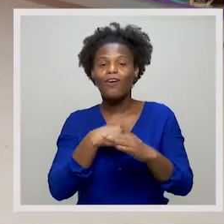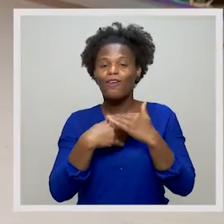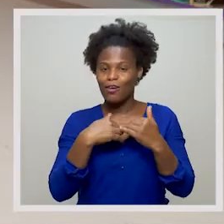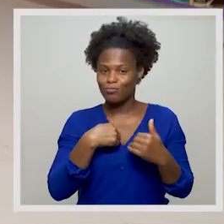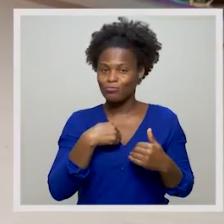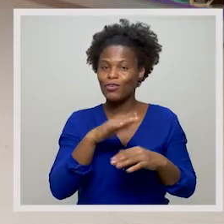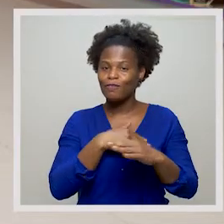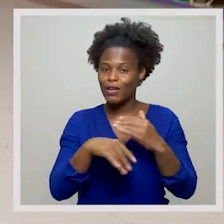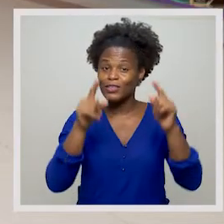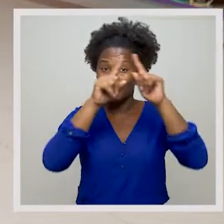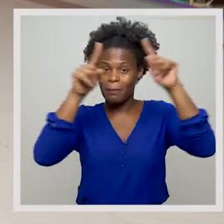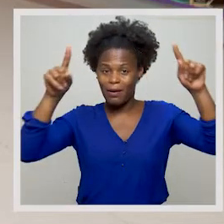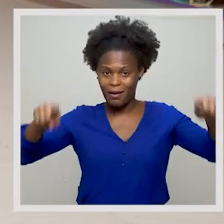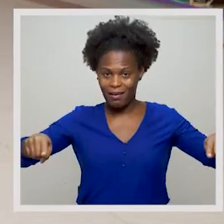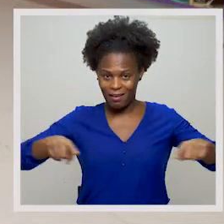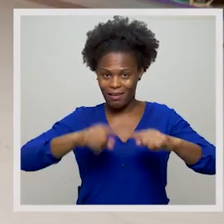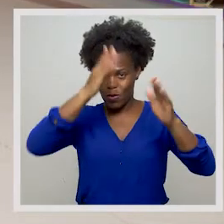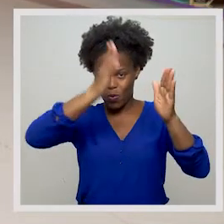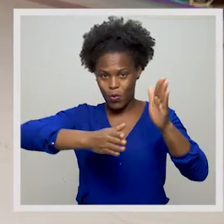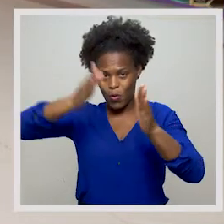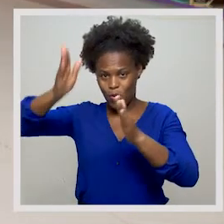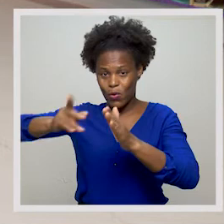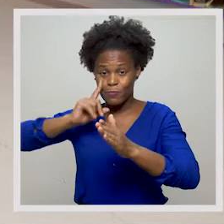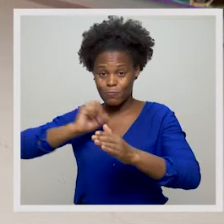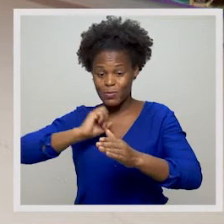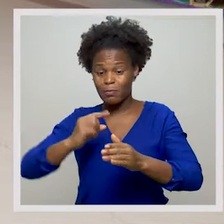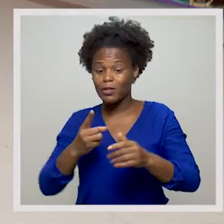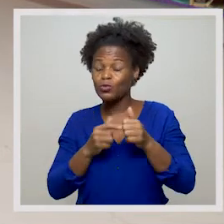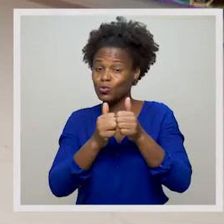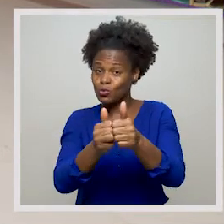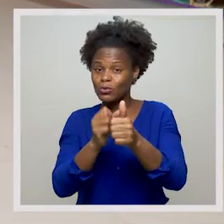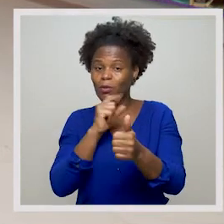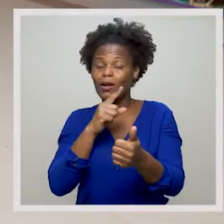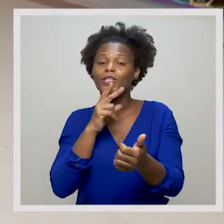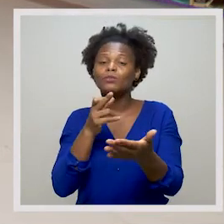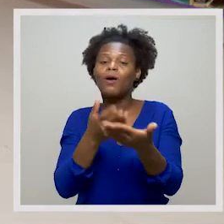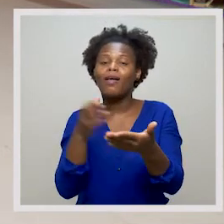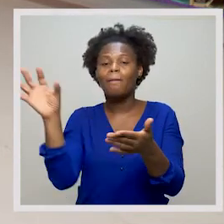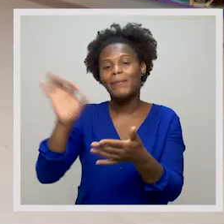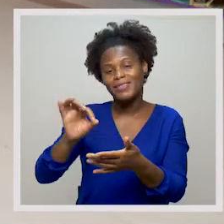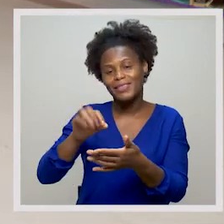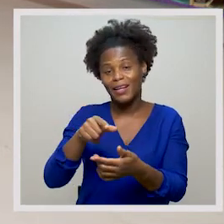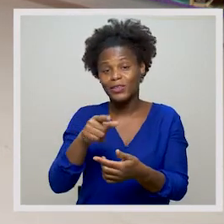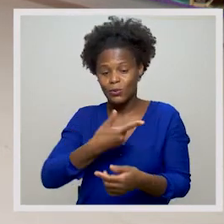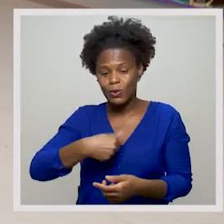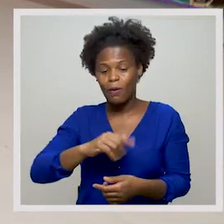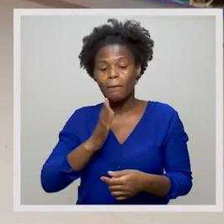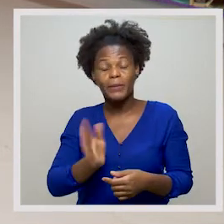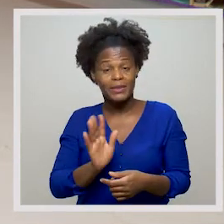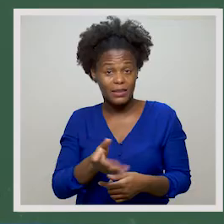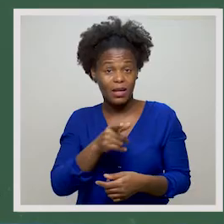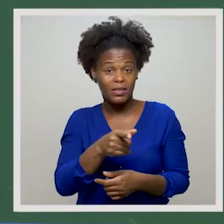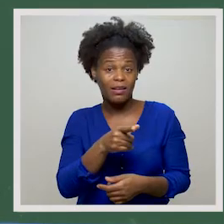construí a minha tabela, ok? Para podermos juntos dar a resposta em percentagem, precisamos